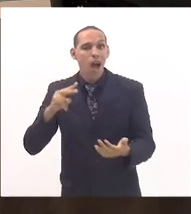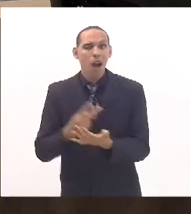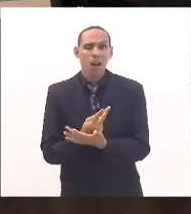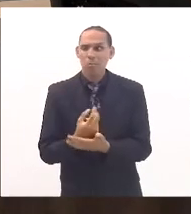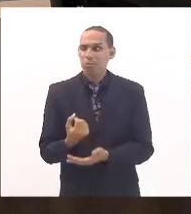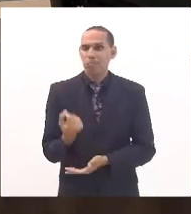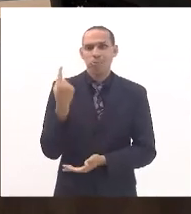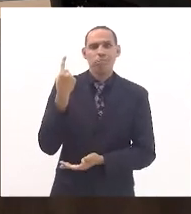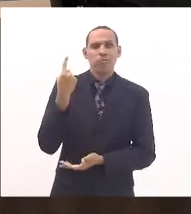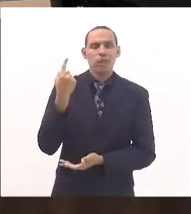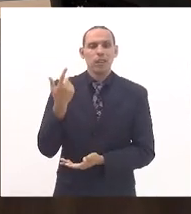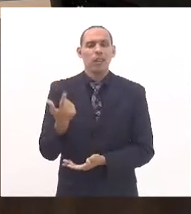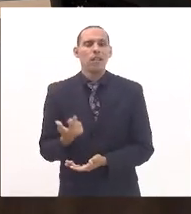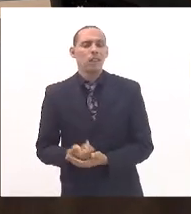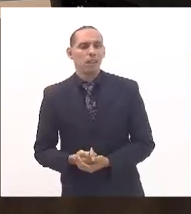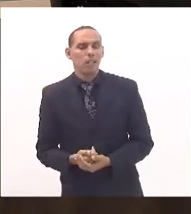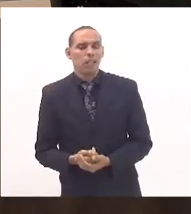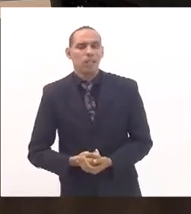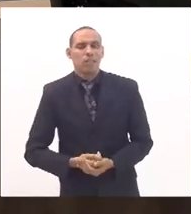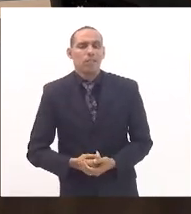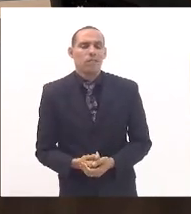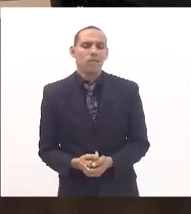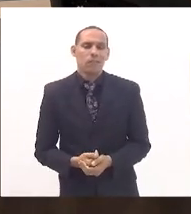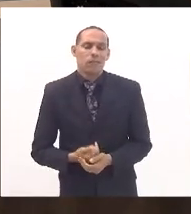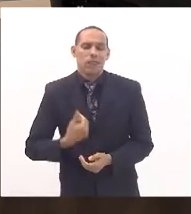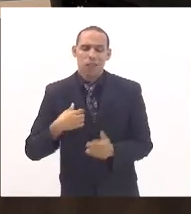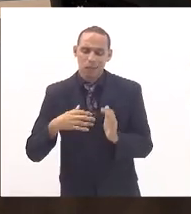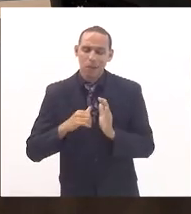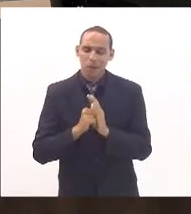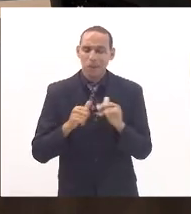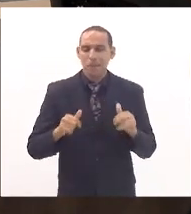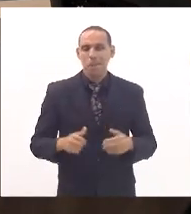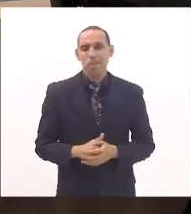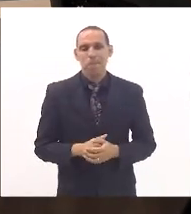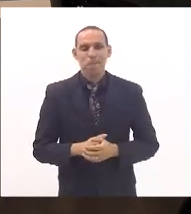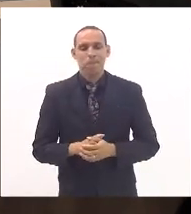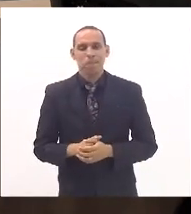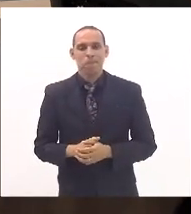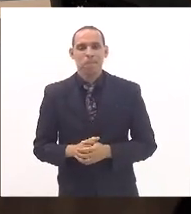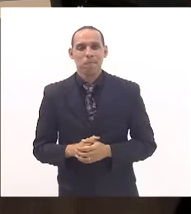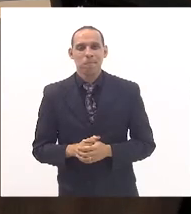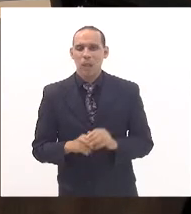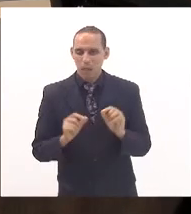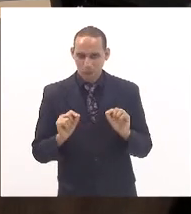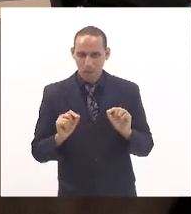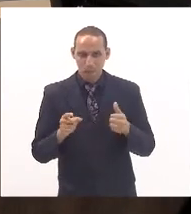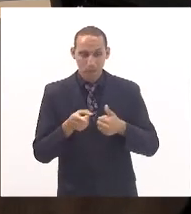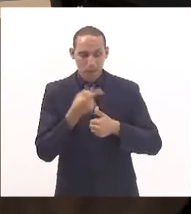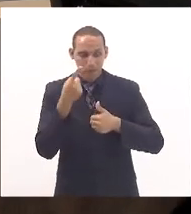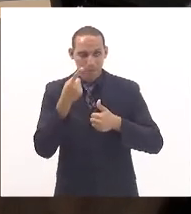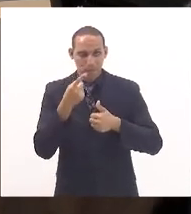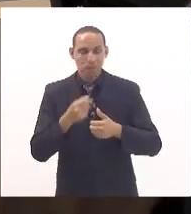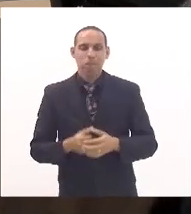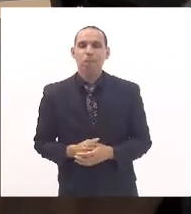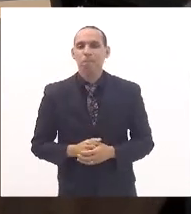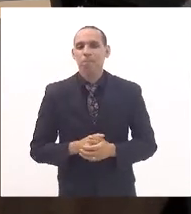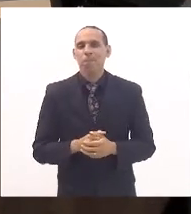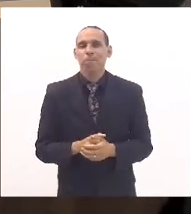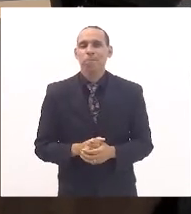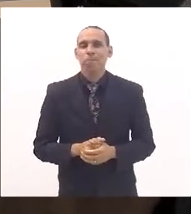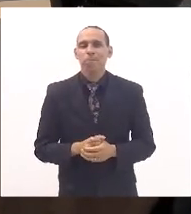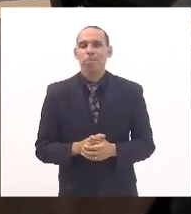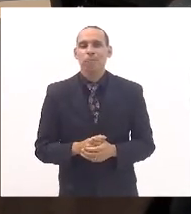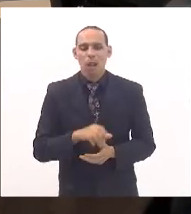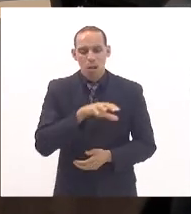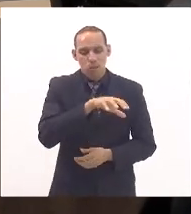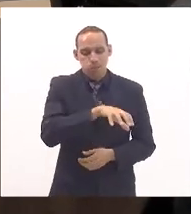inusitado que eu queria aqui registrar. Primeiro, que três